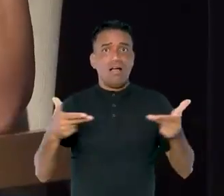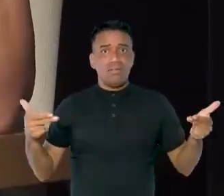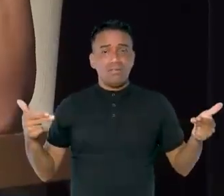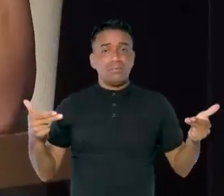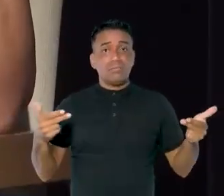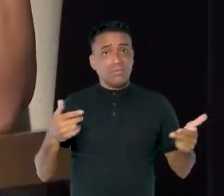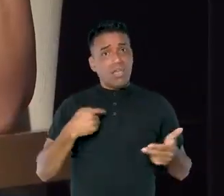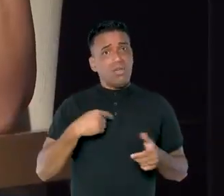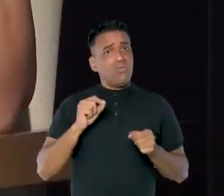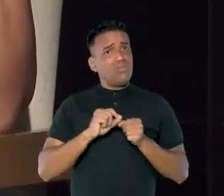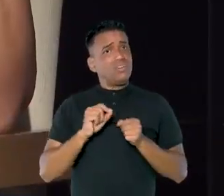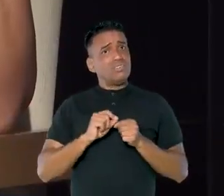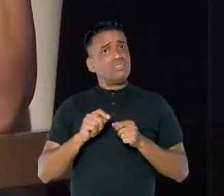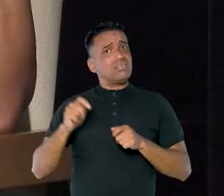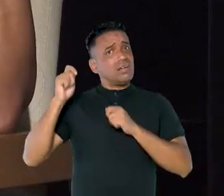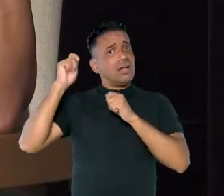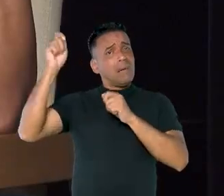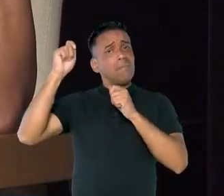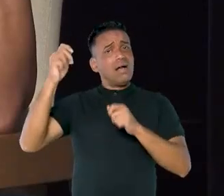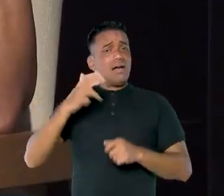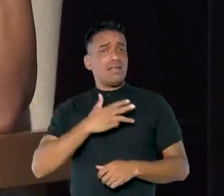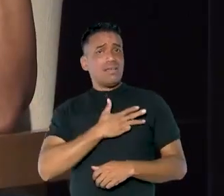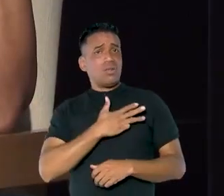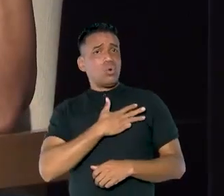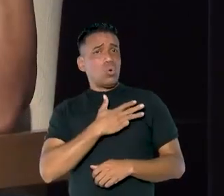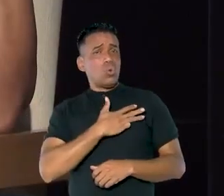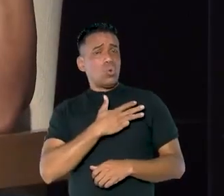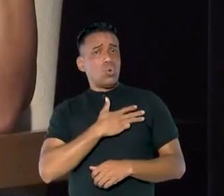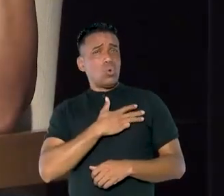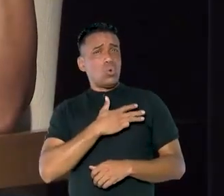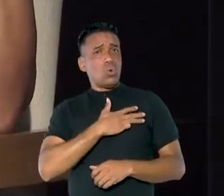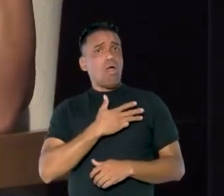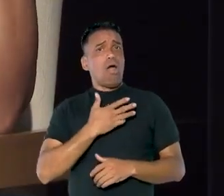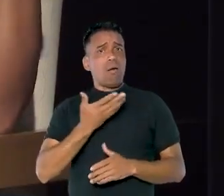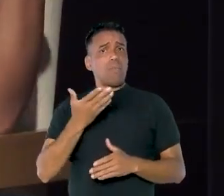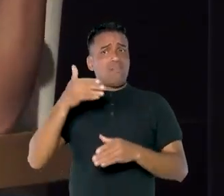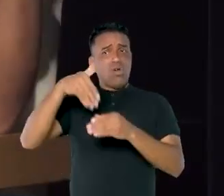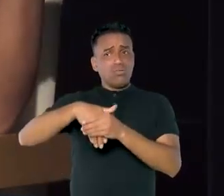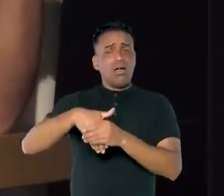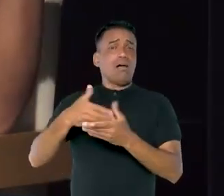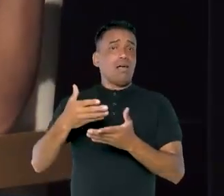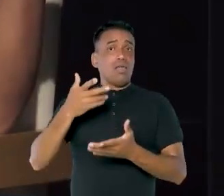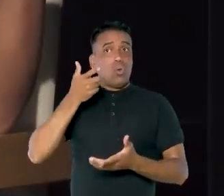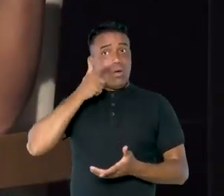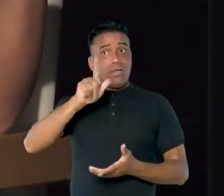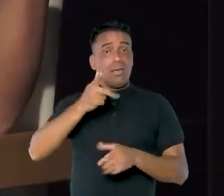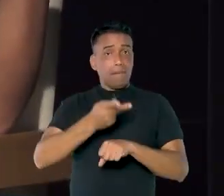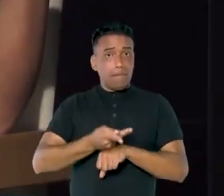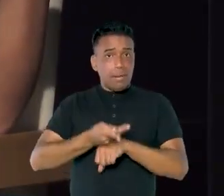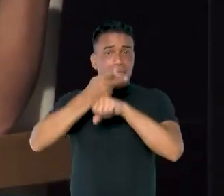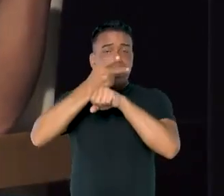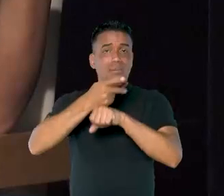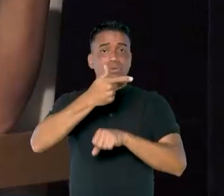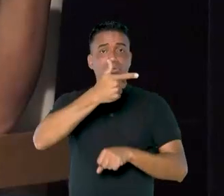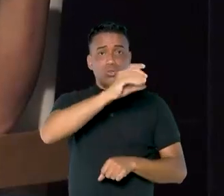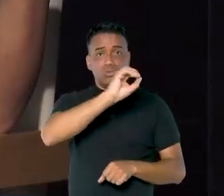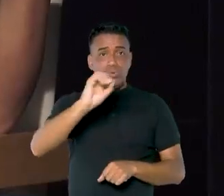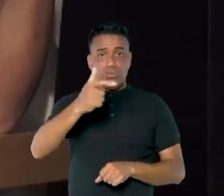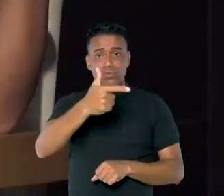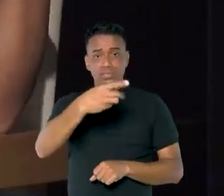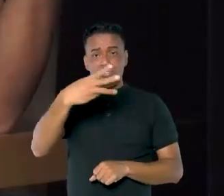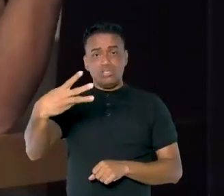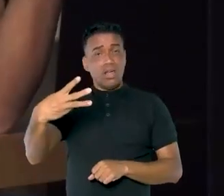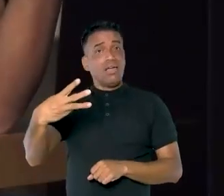Eu mesmo fiz várias campanhas para o Lula no podcast da Suma Uma, foi por isso que eu ganhei o prêmio em 2023, por causa